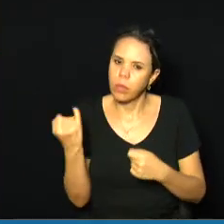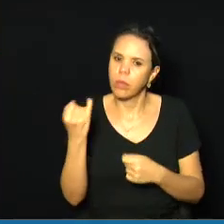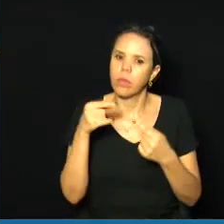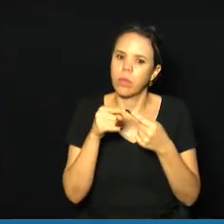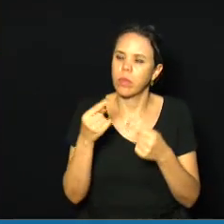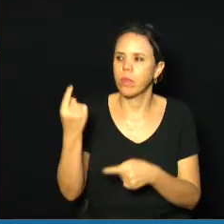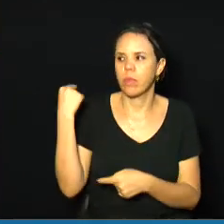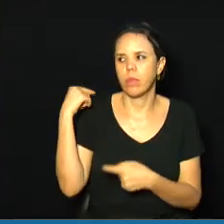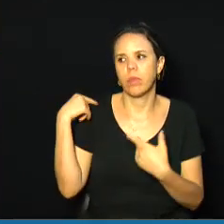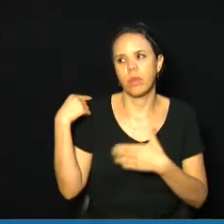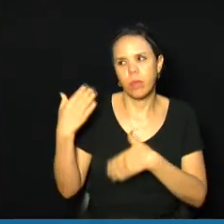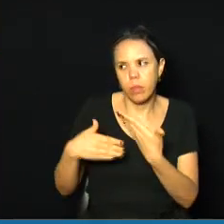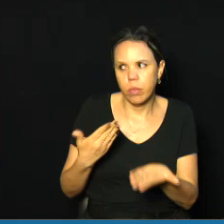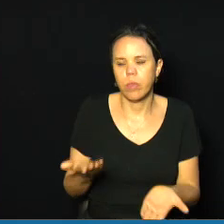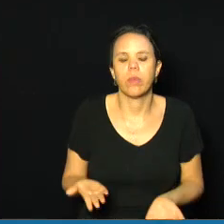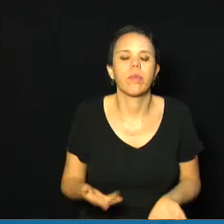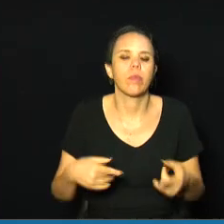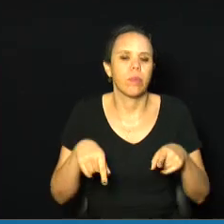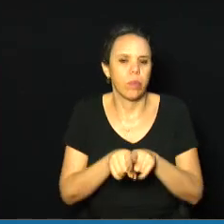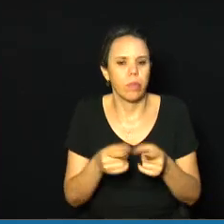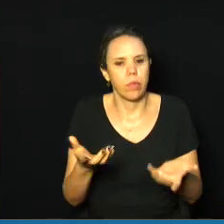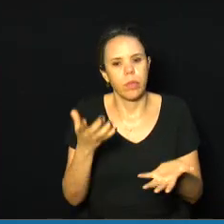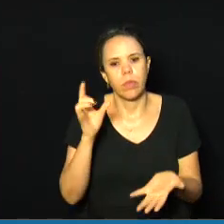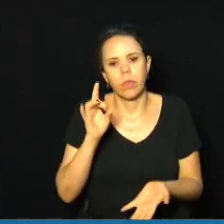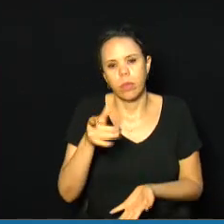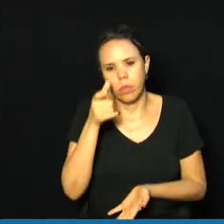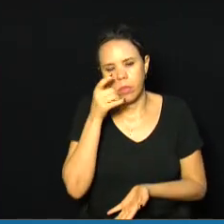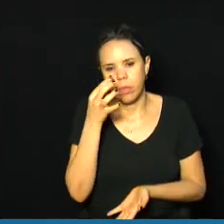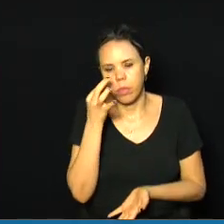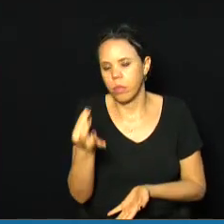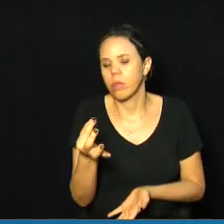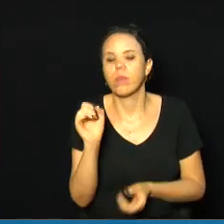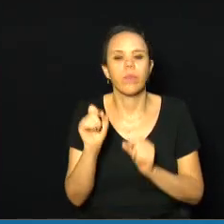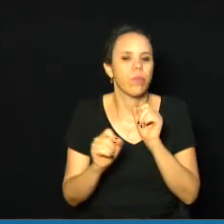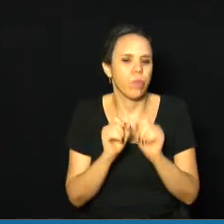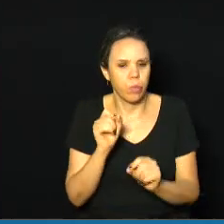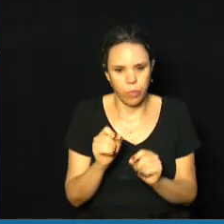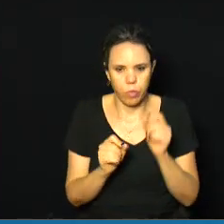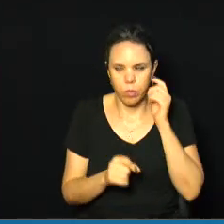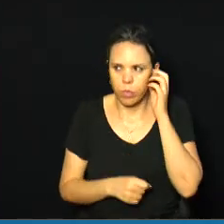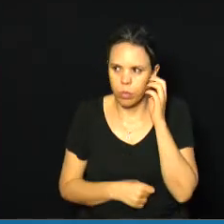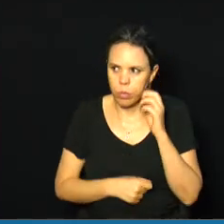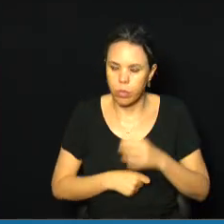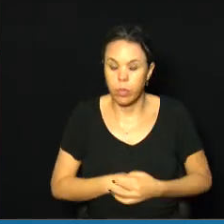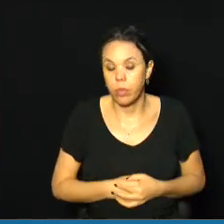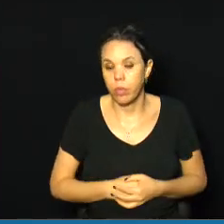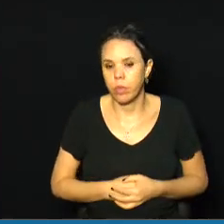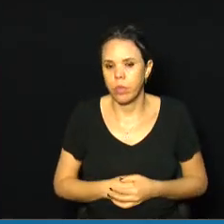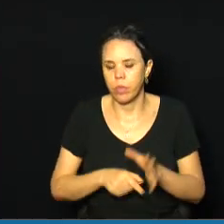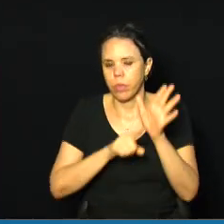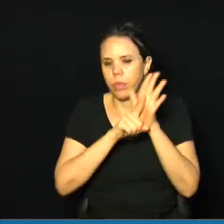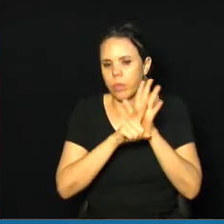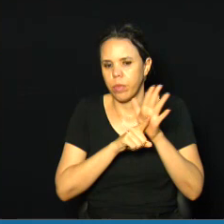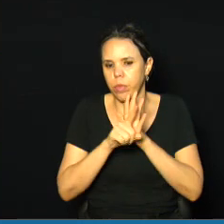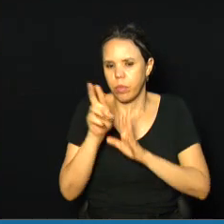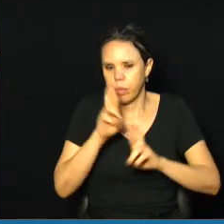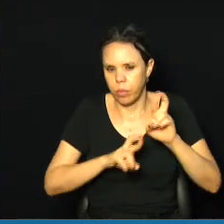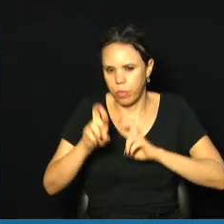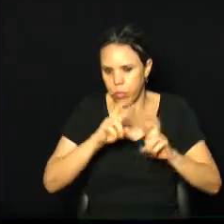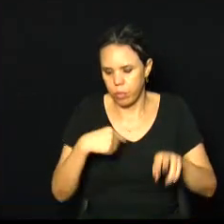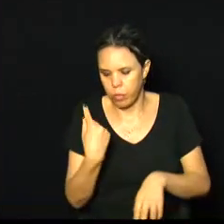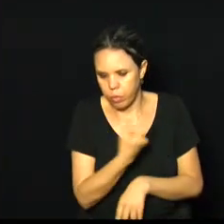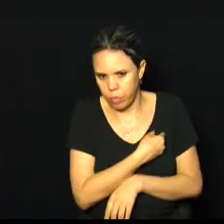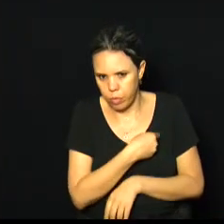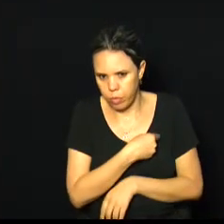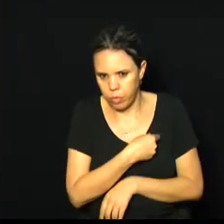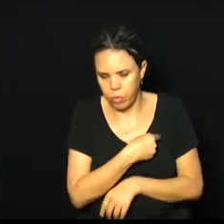apresentado. Né? E também quero aqui só observar que, em estudos realizados por nós